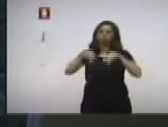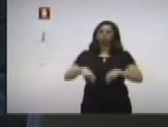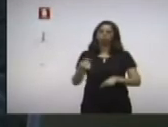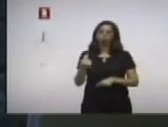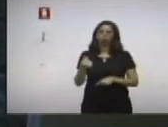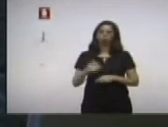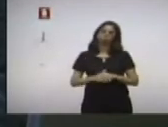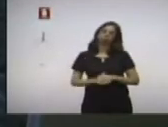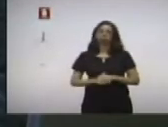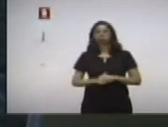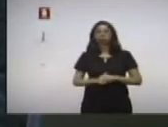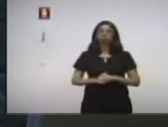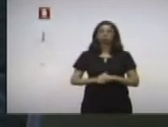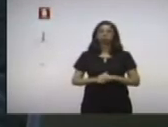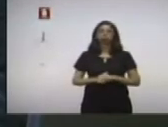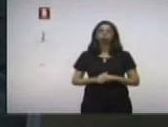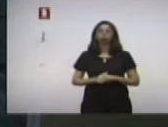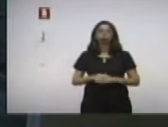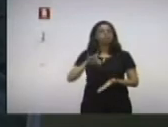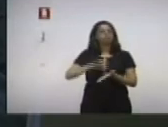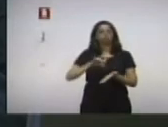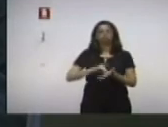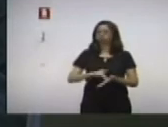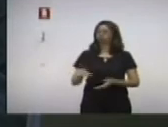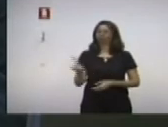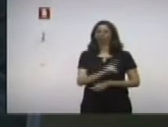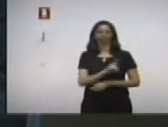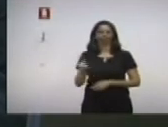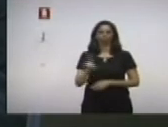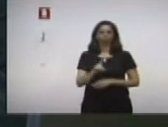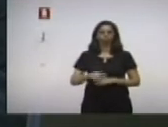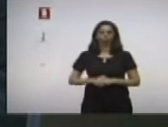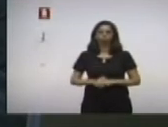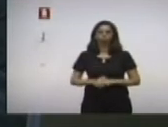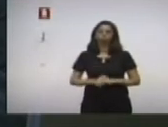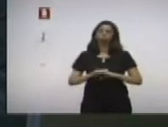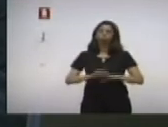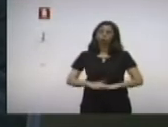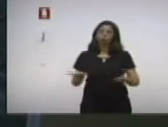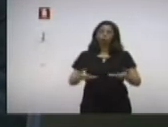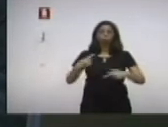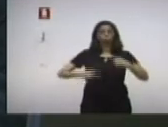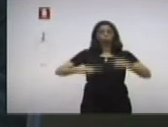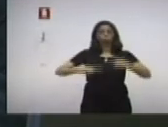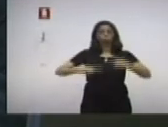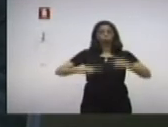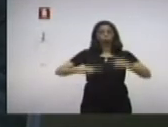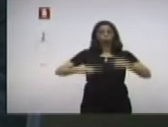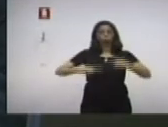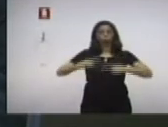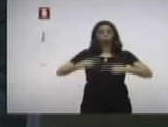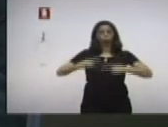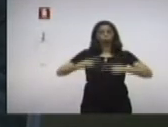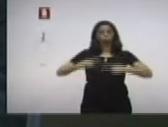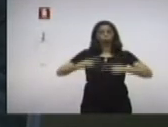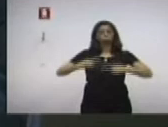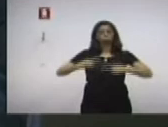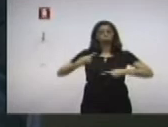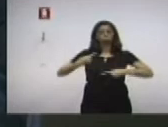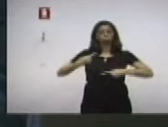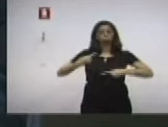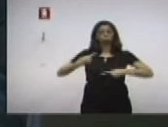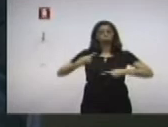orçamento figurativo do ano de 2014 e também entrando aqui nas discussões do orçamento de